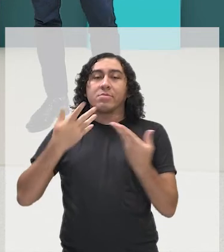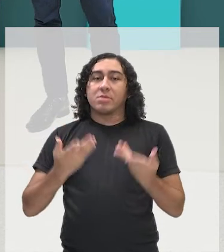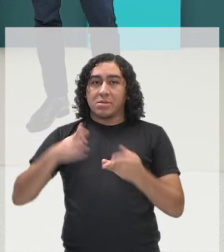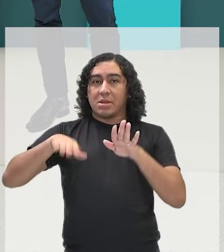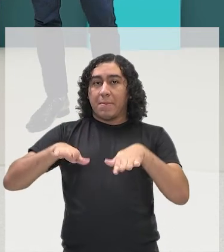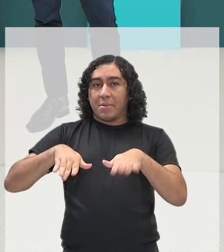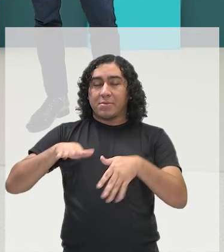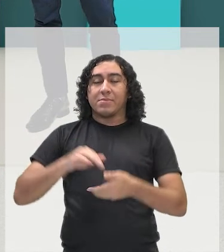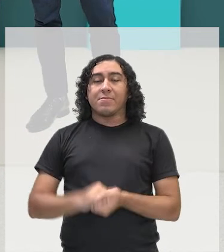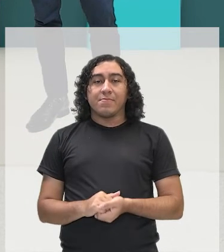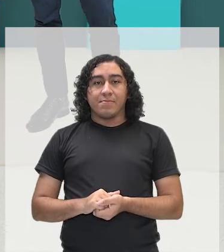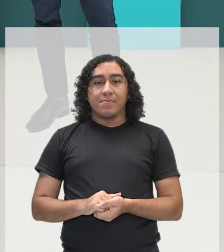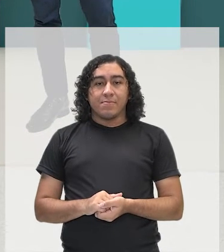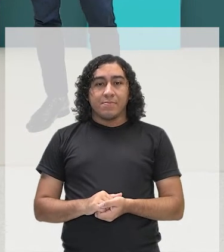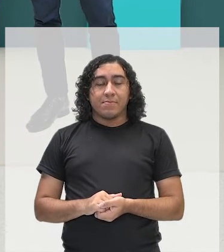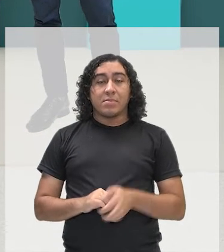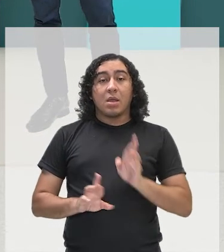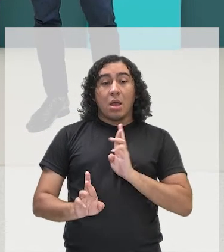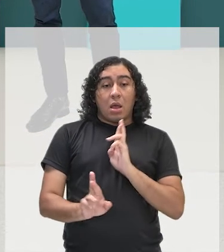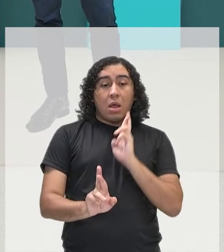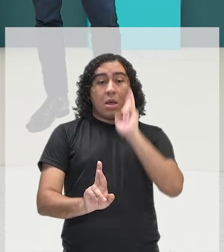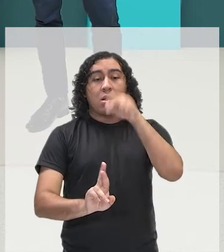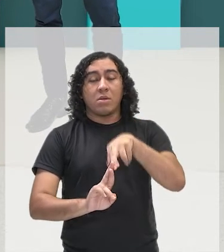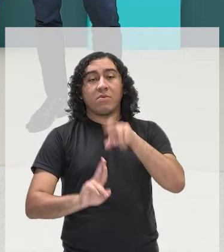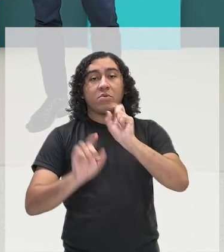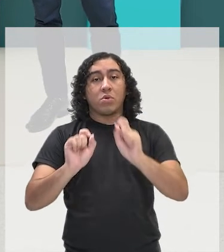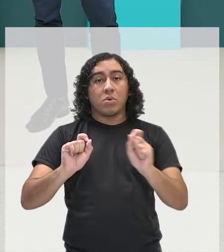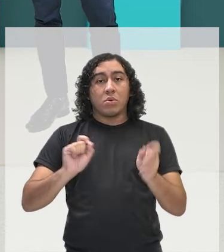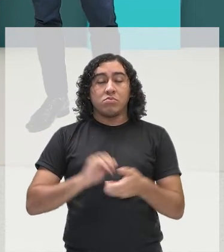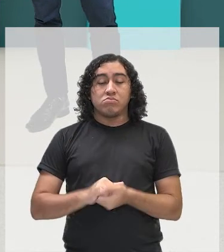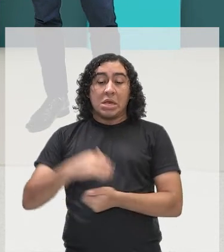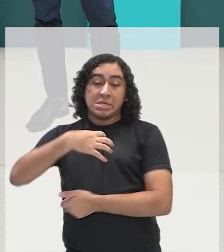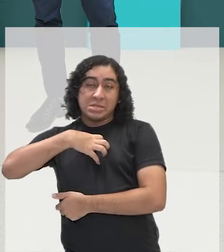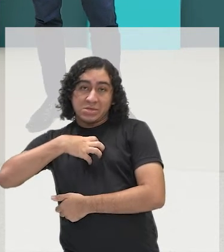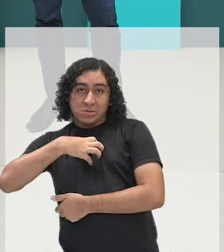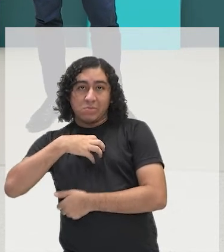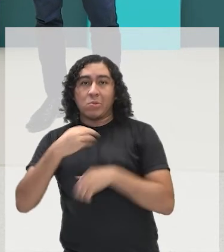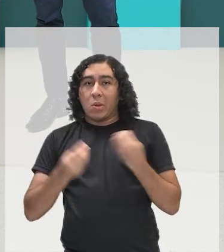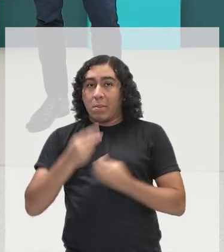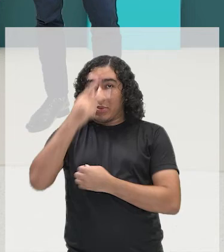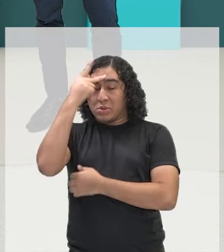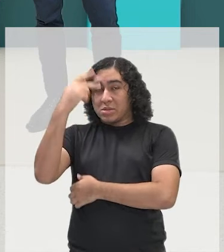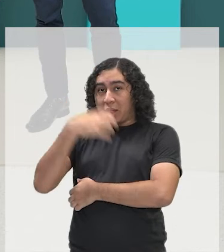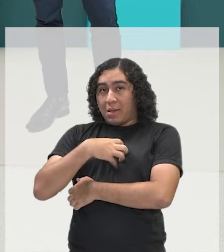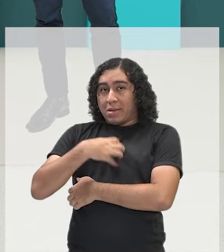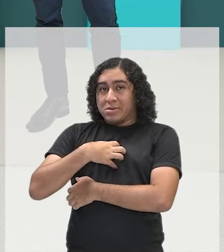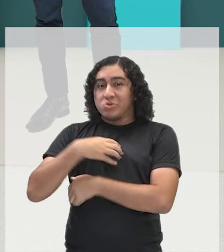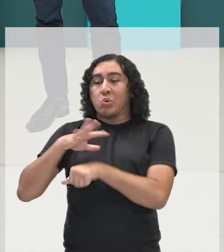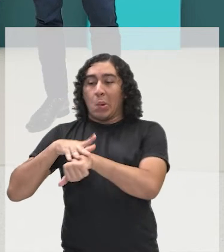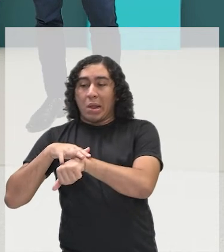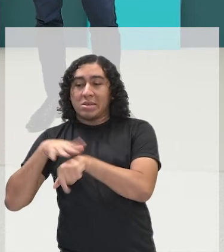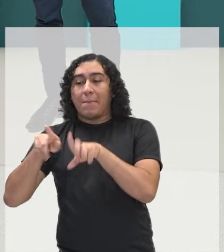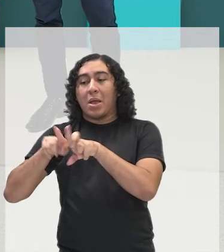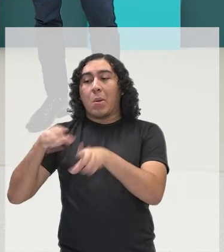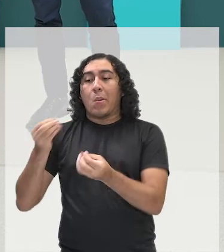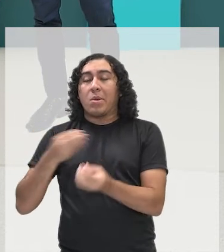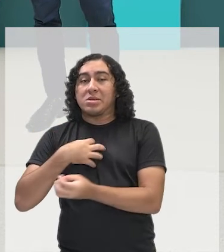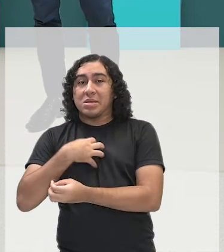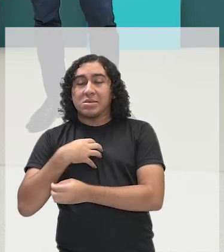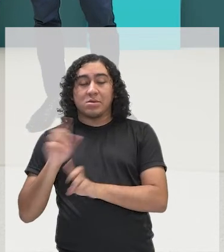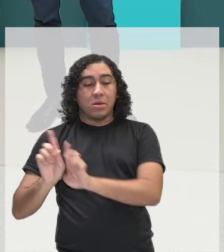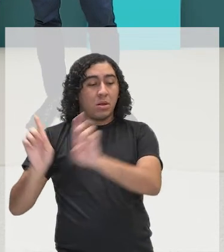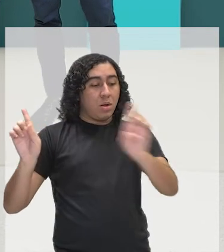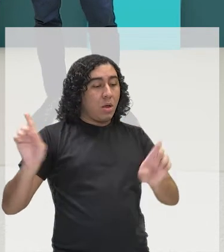vai sentir, e está muito relacionado aí com a questão dos sintomas, tá? Wellness relacionado